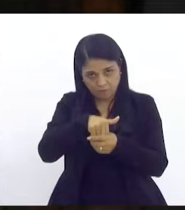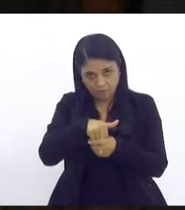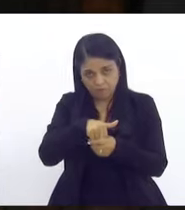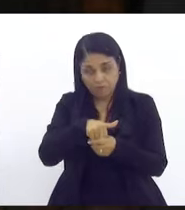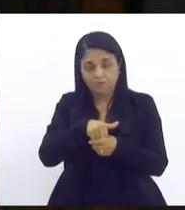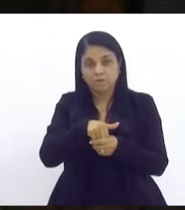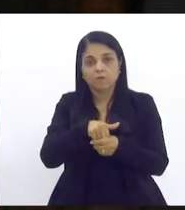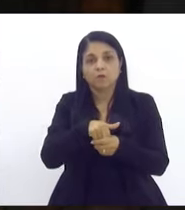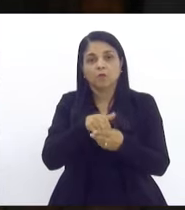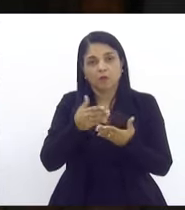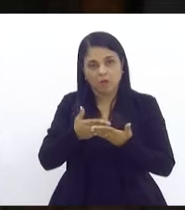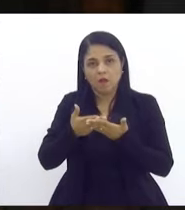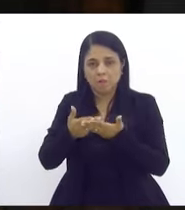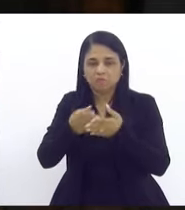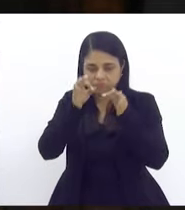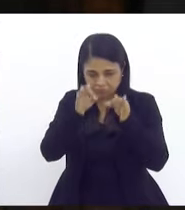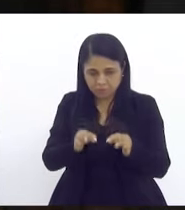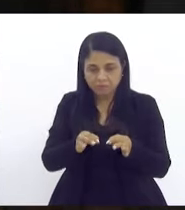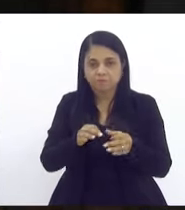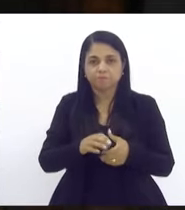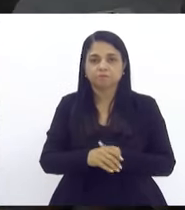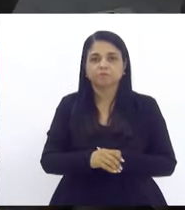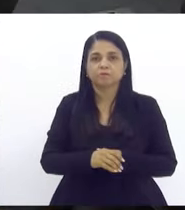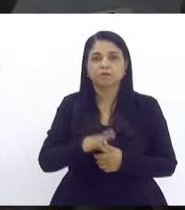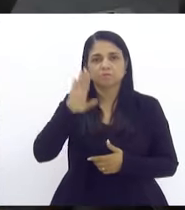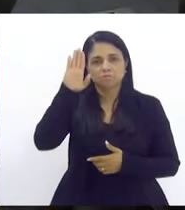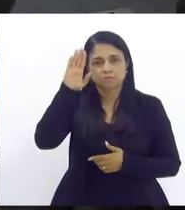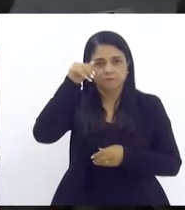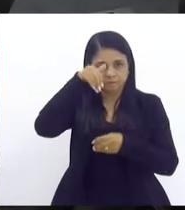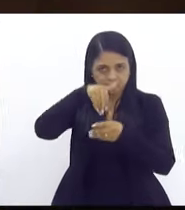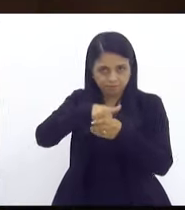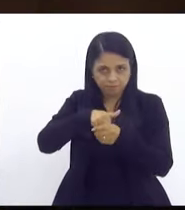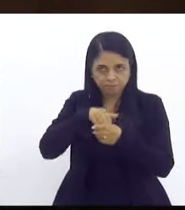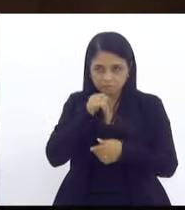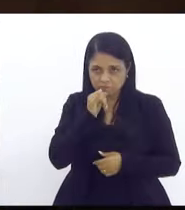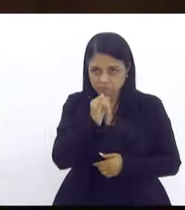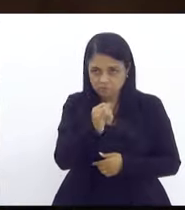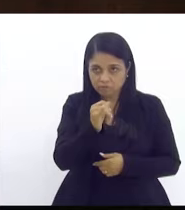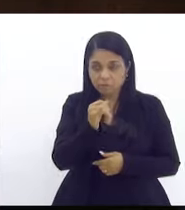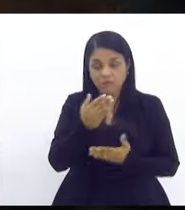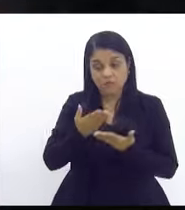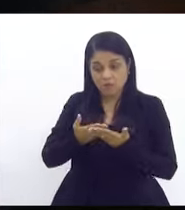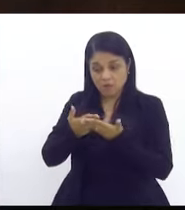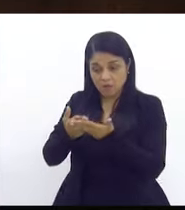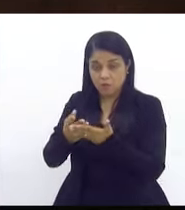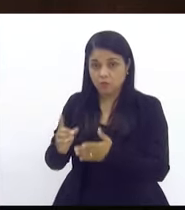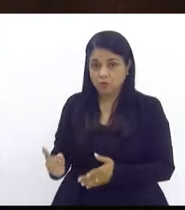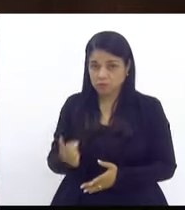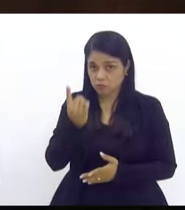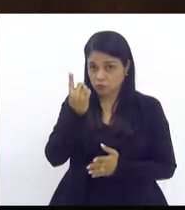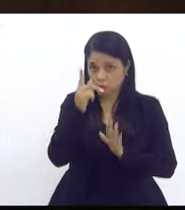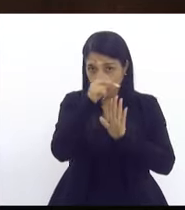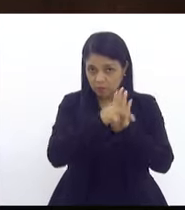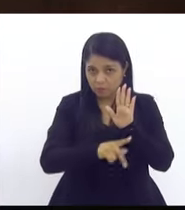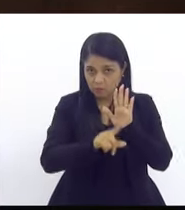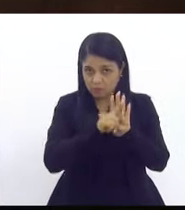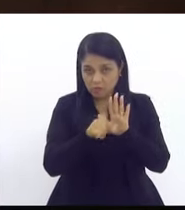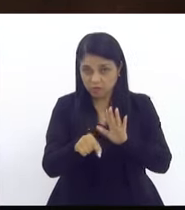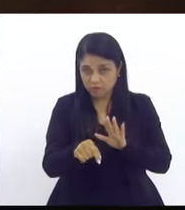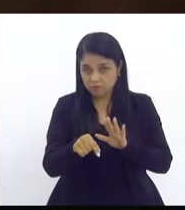Mas o encaminhamento foi esse. É só para declarar voto nesse ponto, já que a Vossa Excelência encaminhou ele sozinho, e esse é um projeto